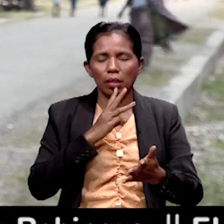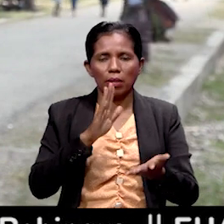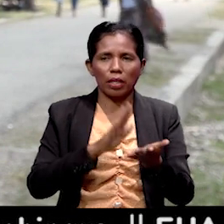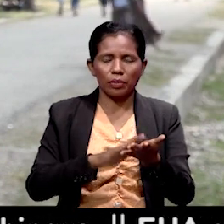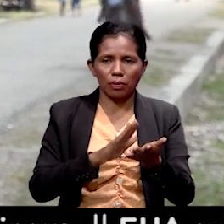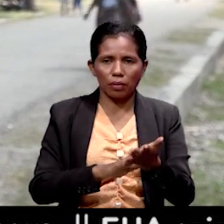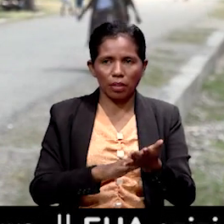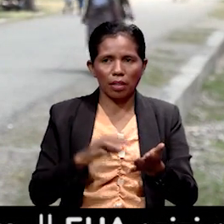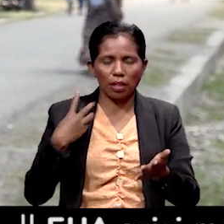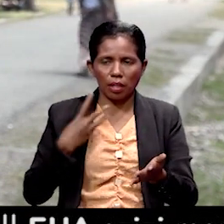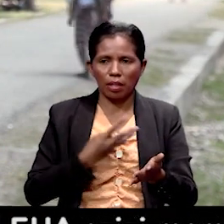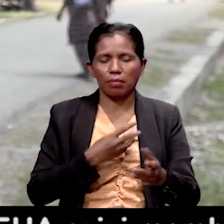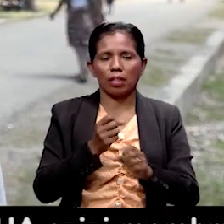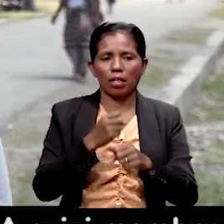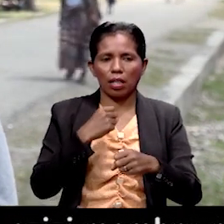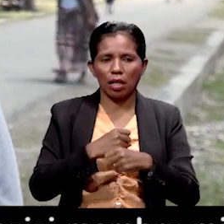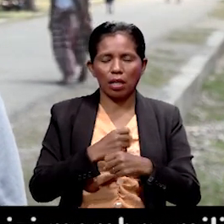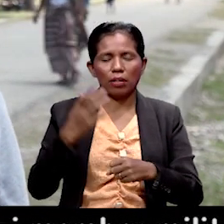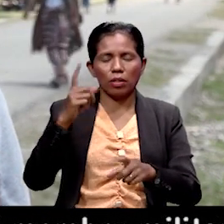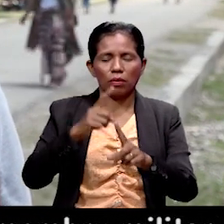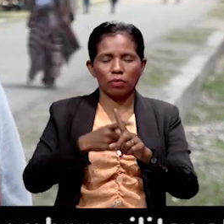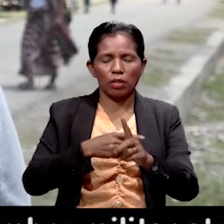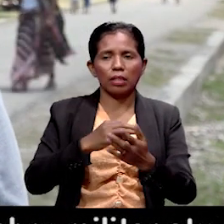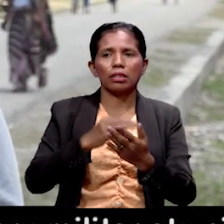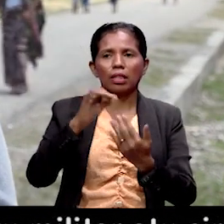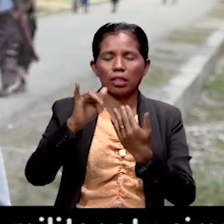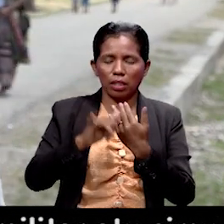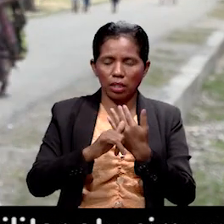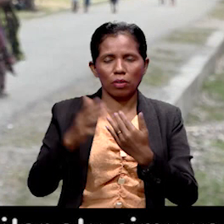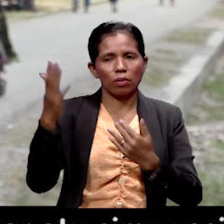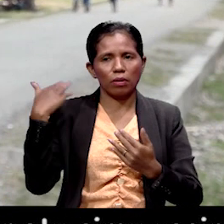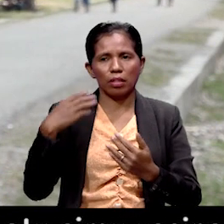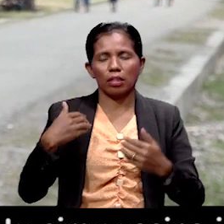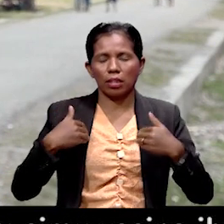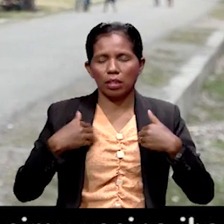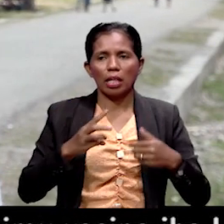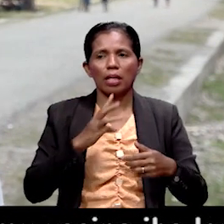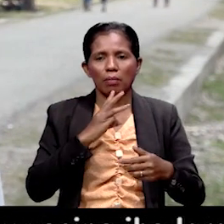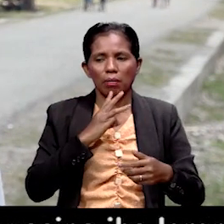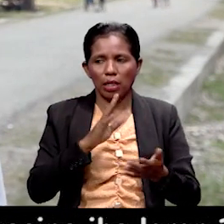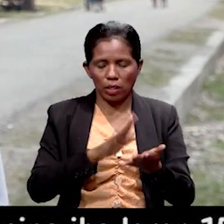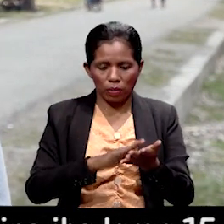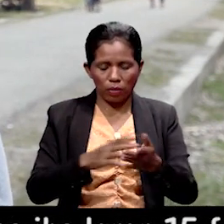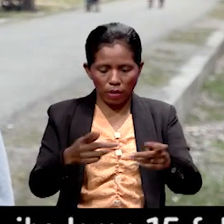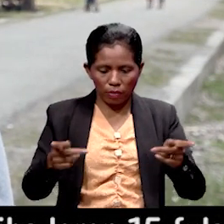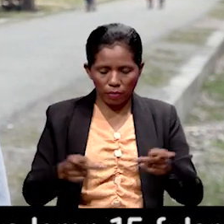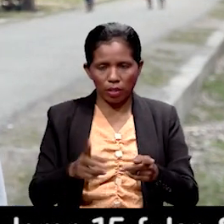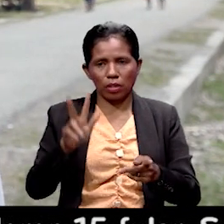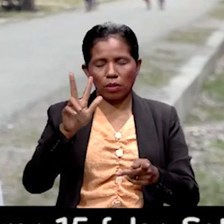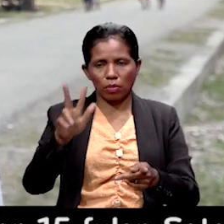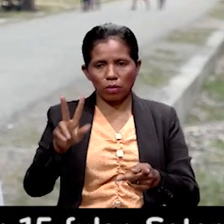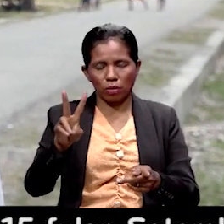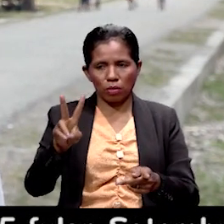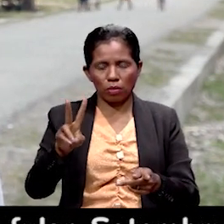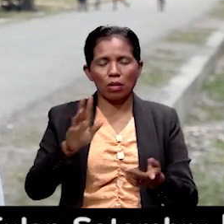ne be mak ita construi ona ya fulan janeiro liba ne ia be ba escola faten rua escola tekniko dotik no mos